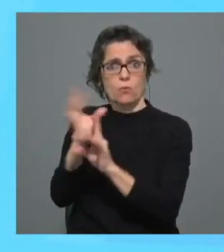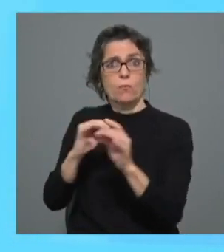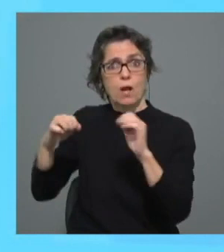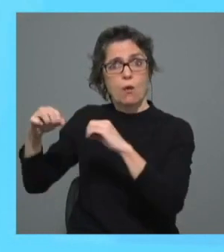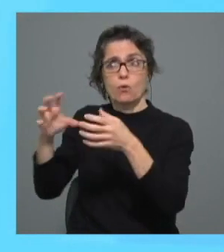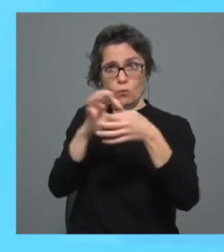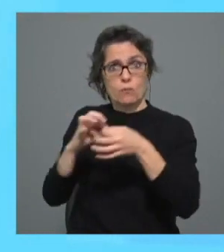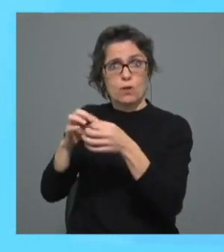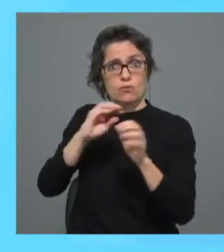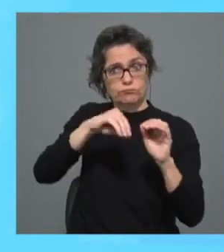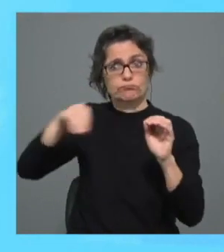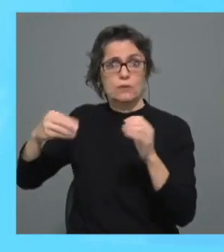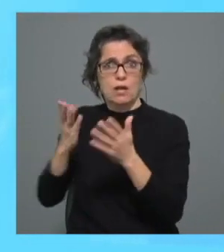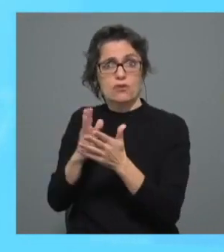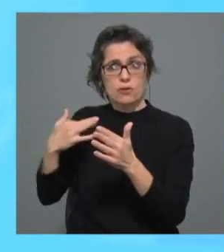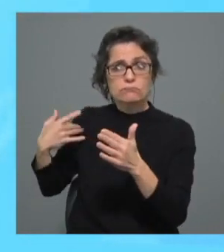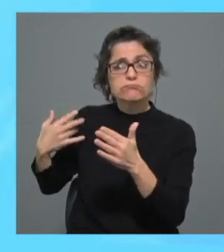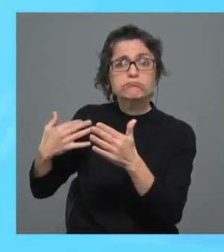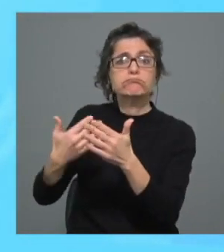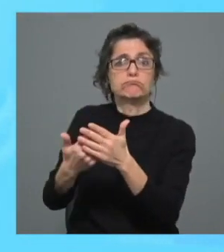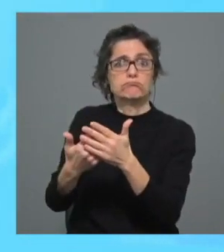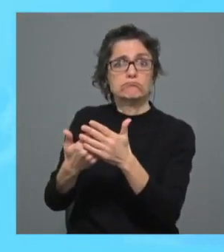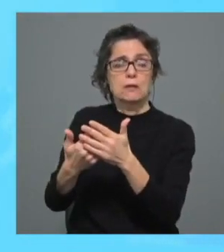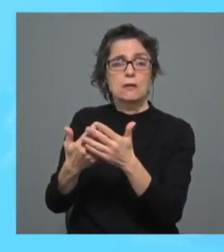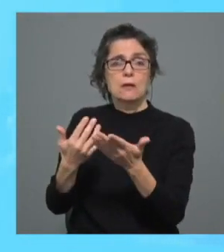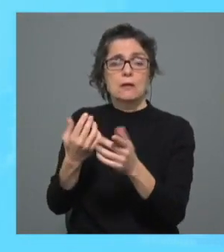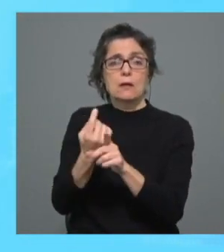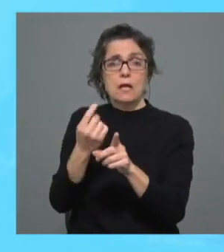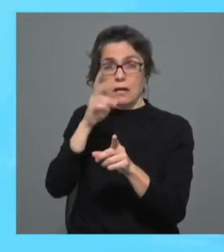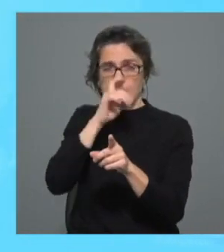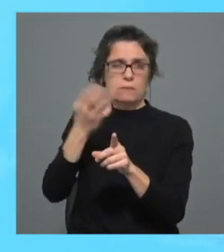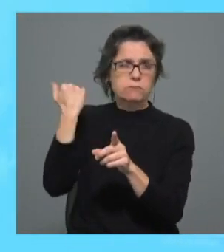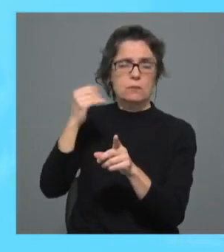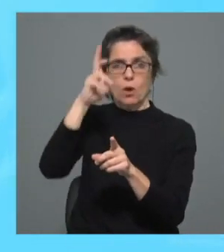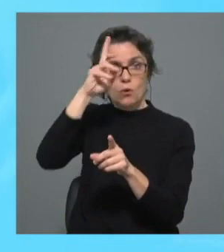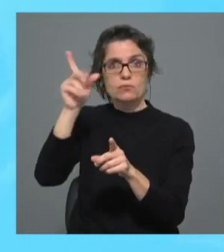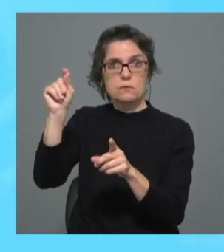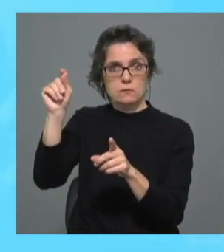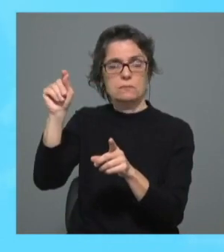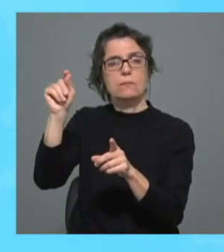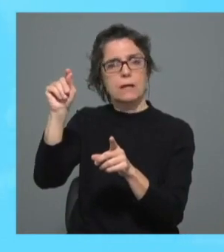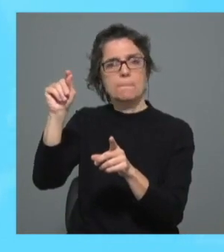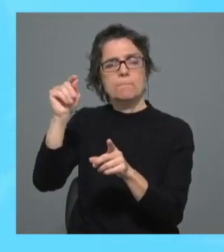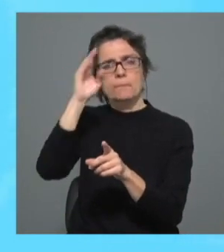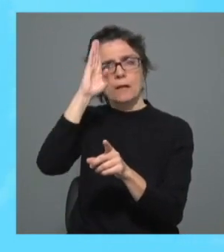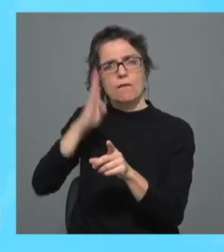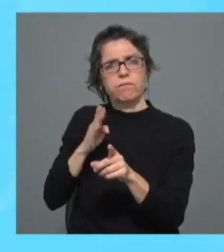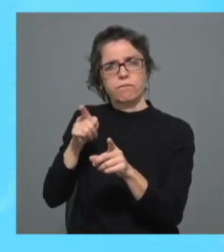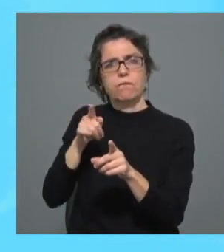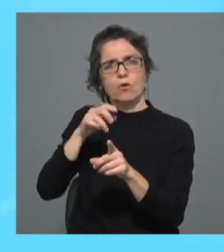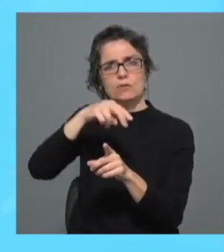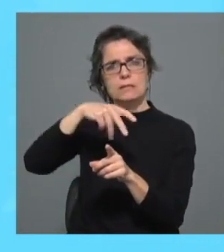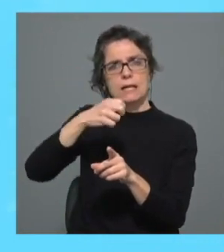com a Rússia, que se praticaram até uma certa altura. Recordo que a Rússia acompanhou as forças da NATO na ação